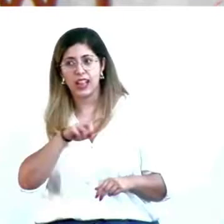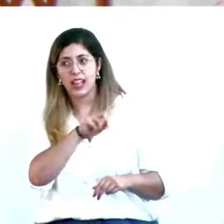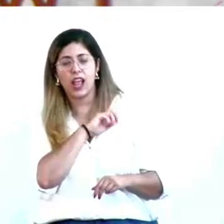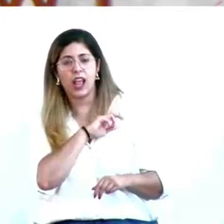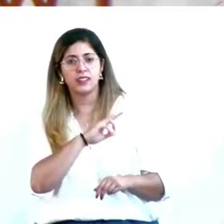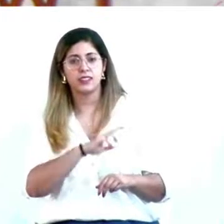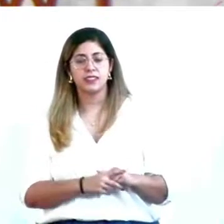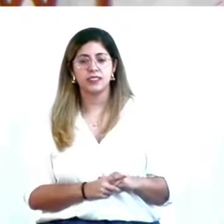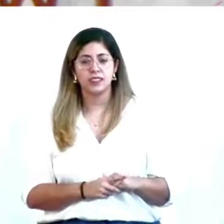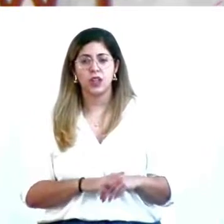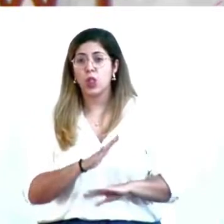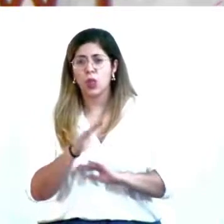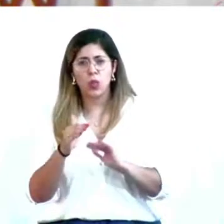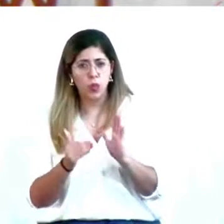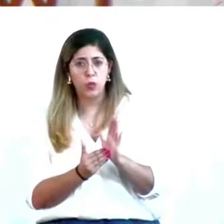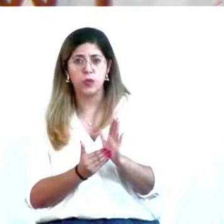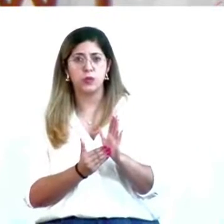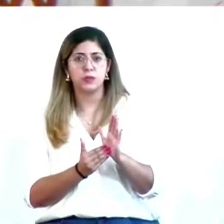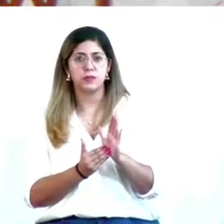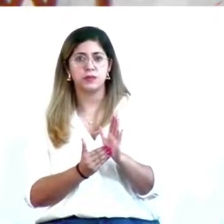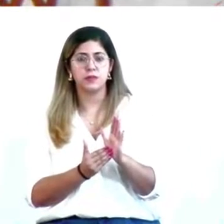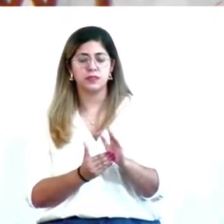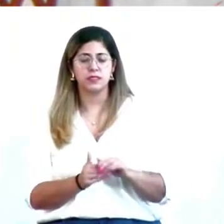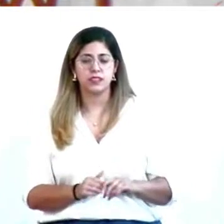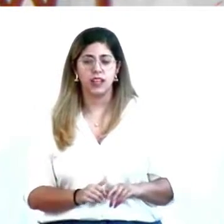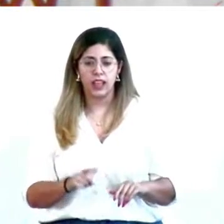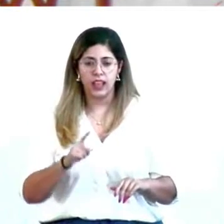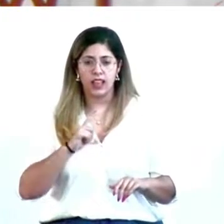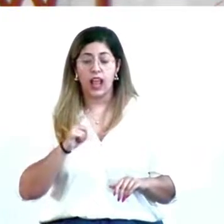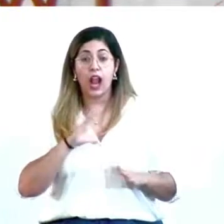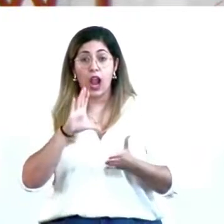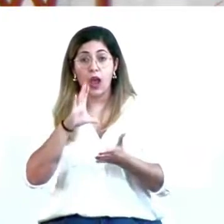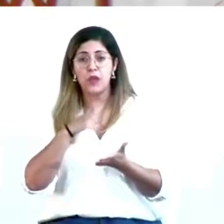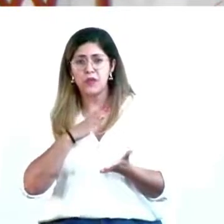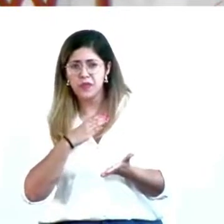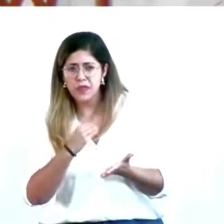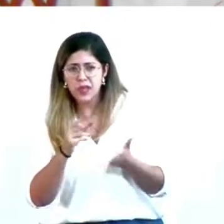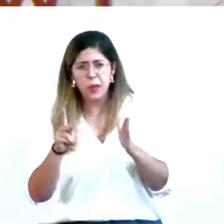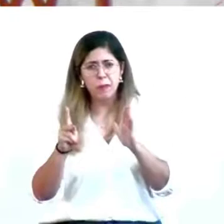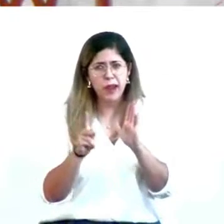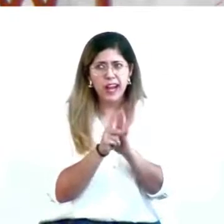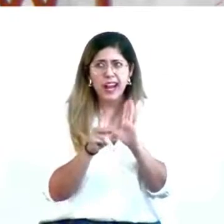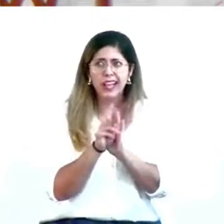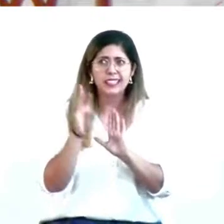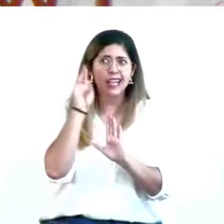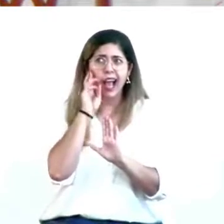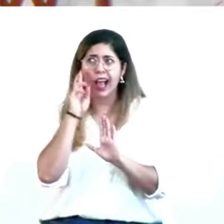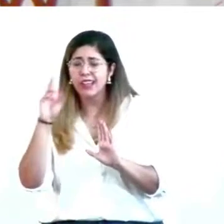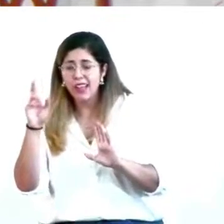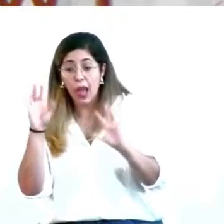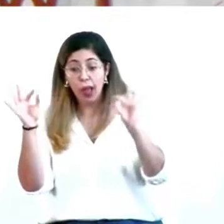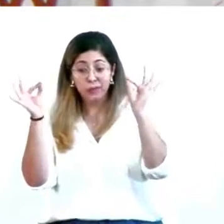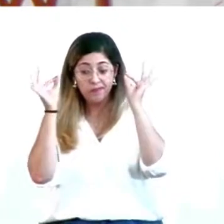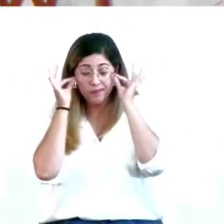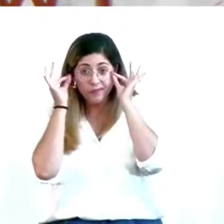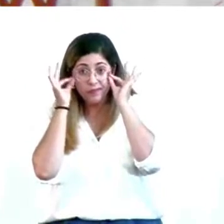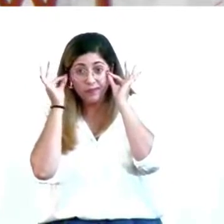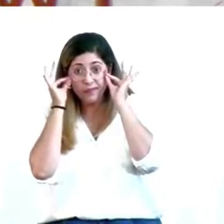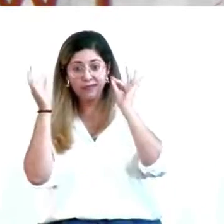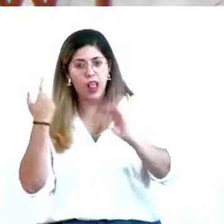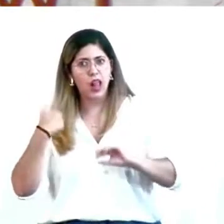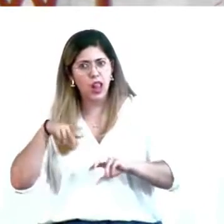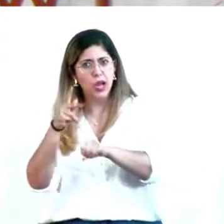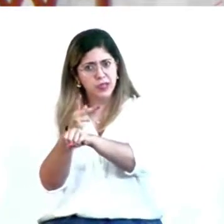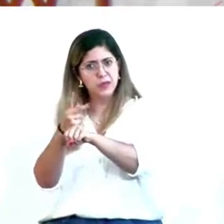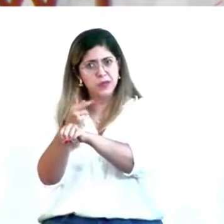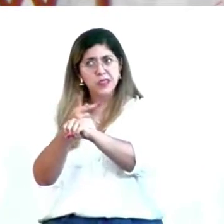atributos, tudo isso, nós como seus filhos devemos enxergar essa realidade, buscar essa realidade, imitando